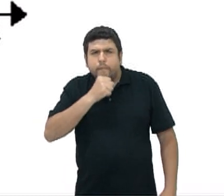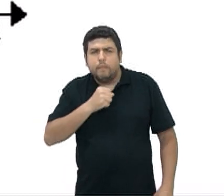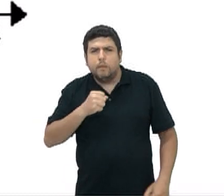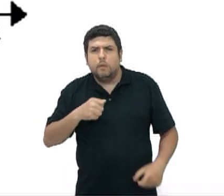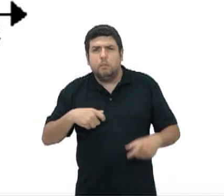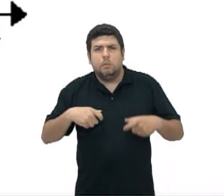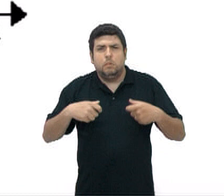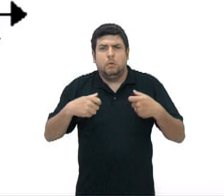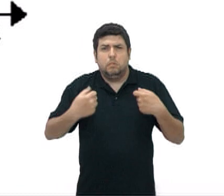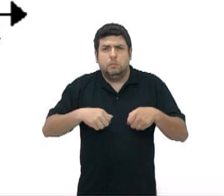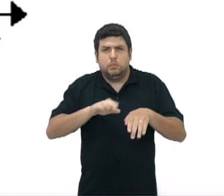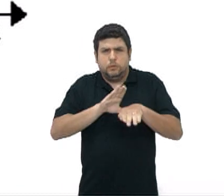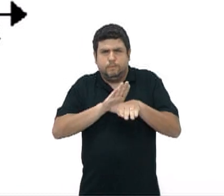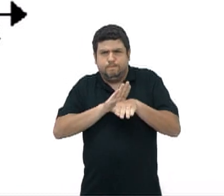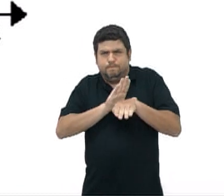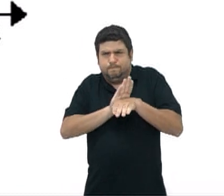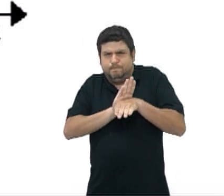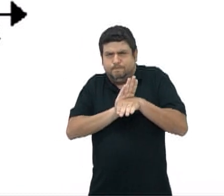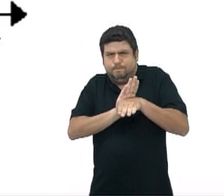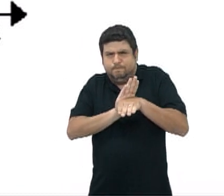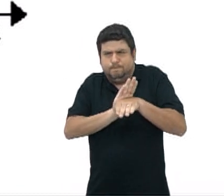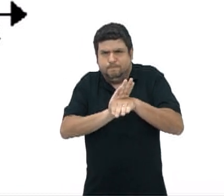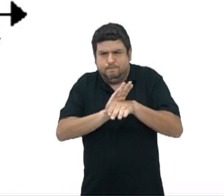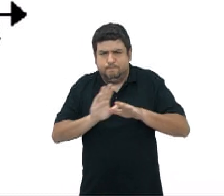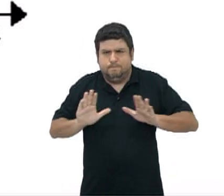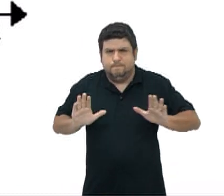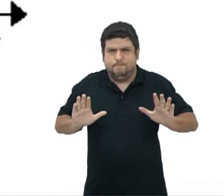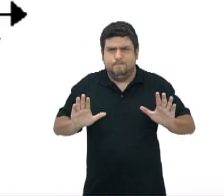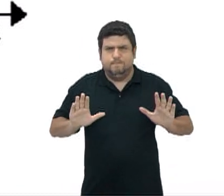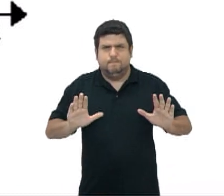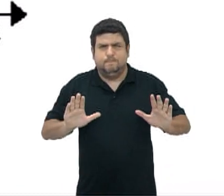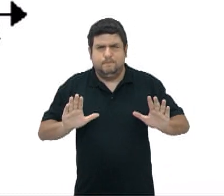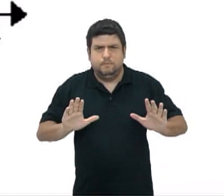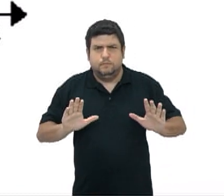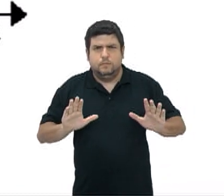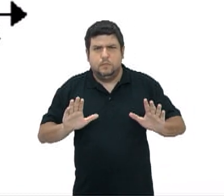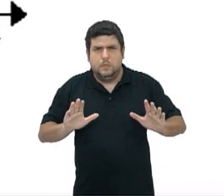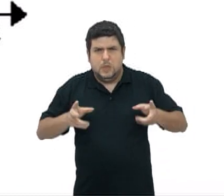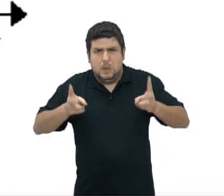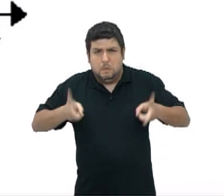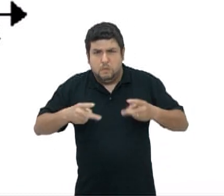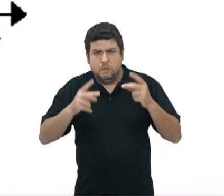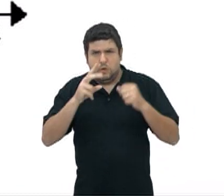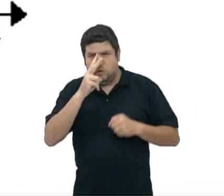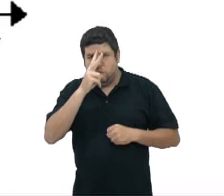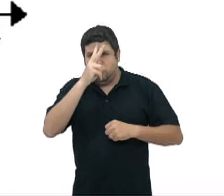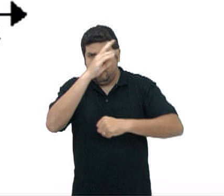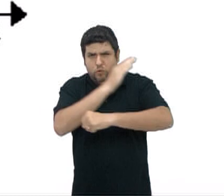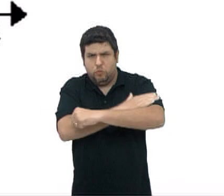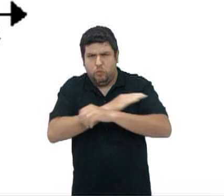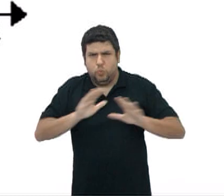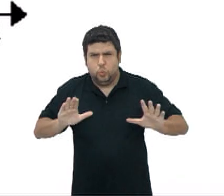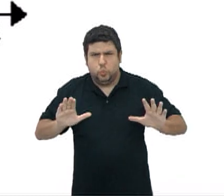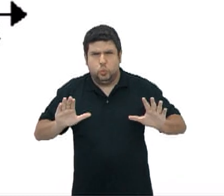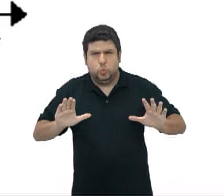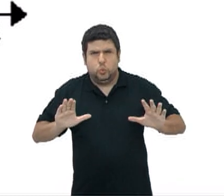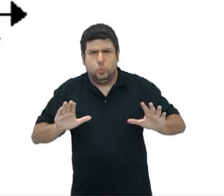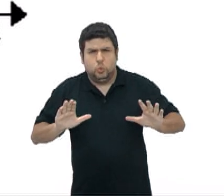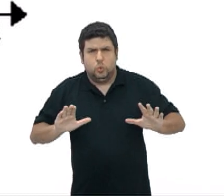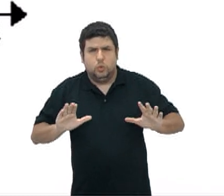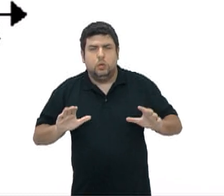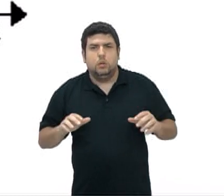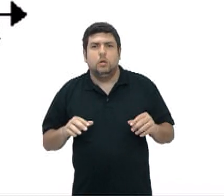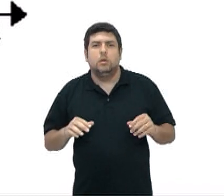ele estraga, eu tenho que dar uma empurradinha, eu não consigo manter a força constante todo momento. Eu preciso dar uma,